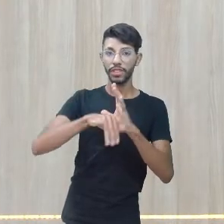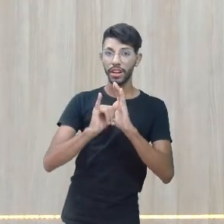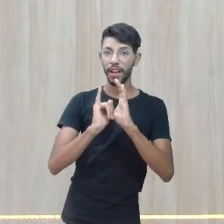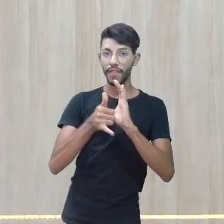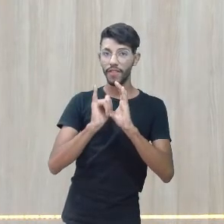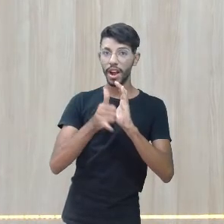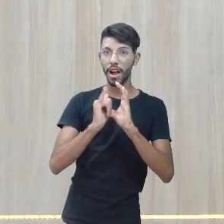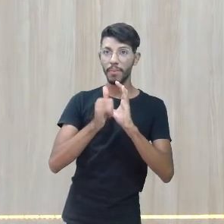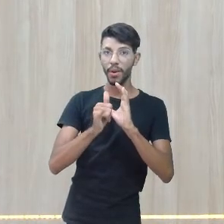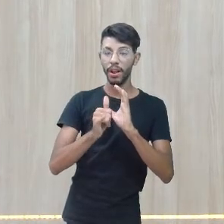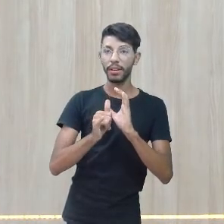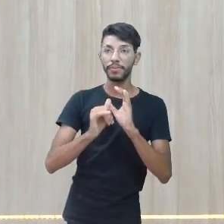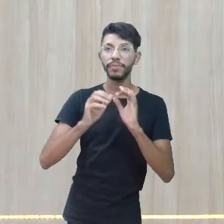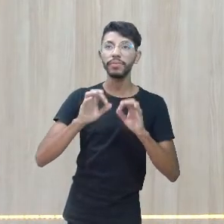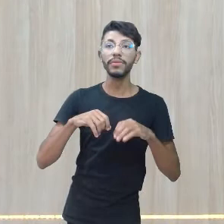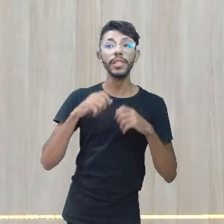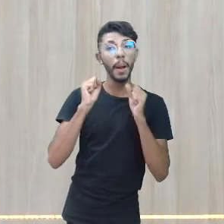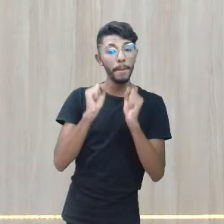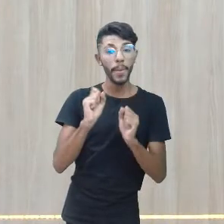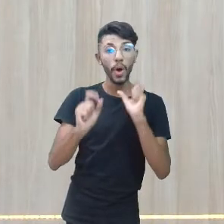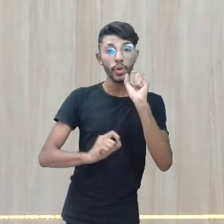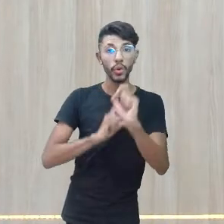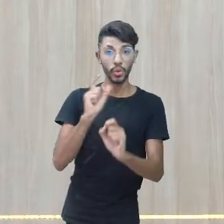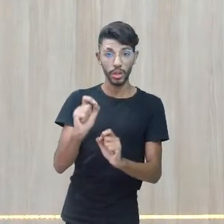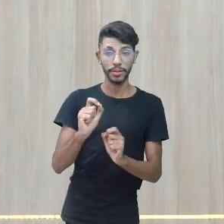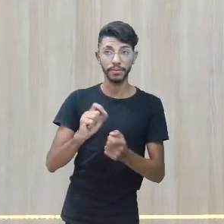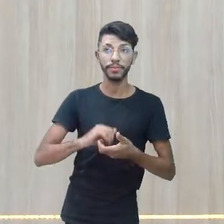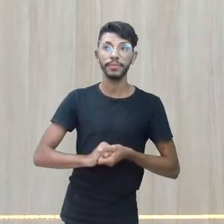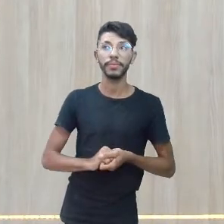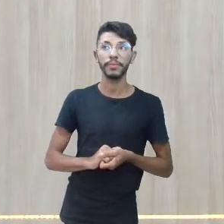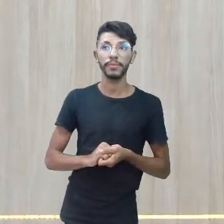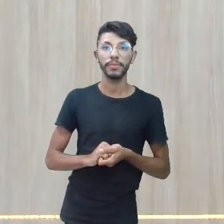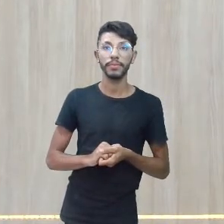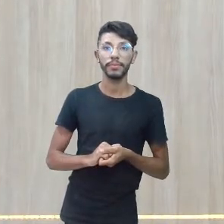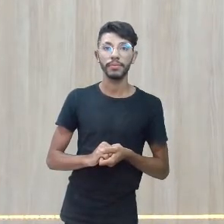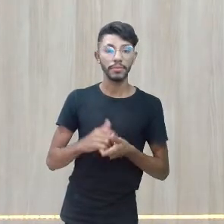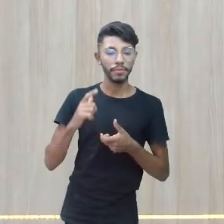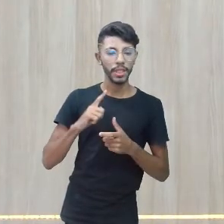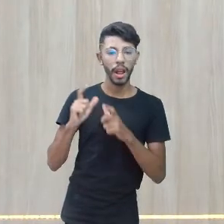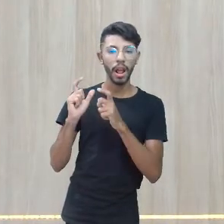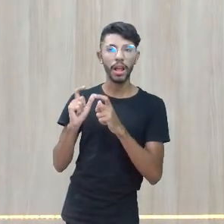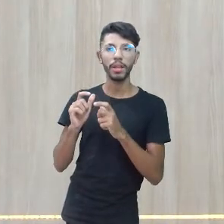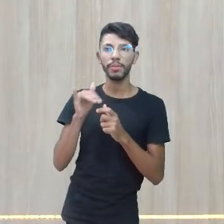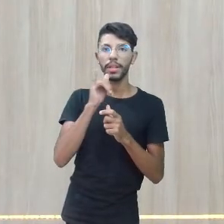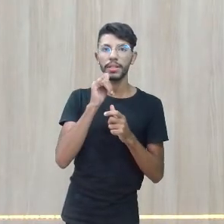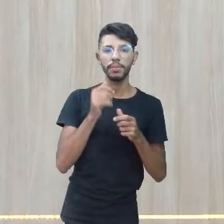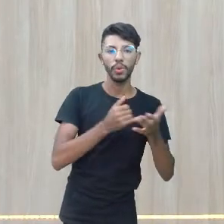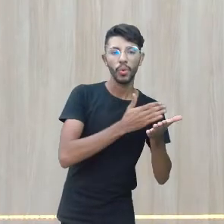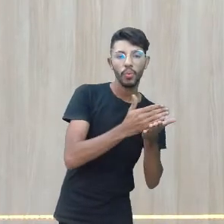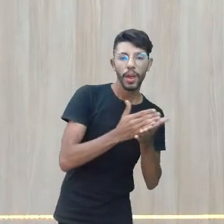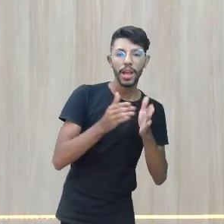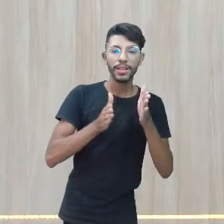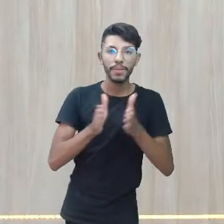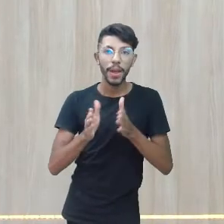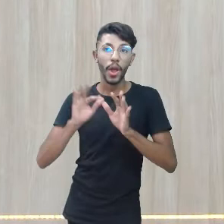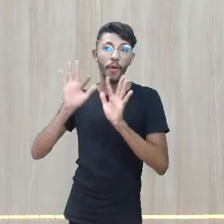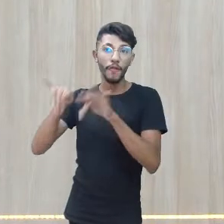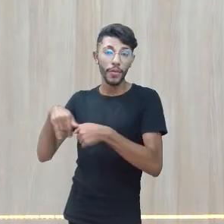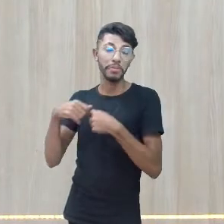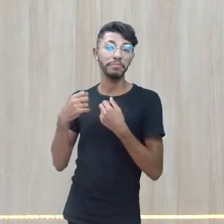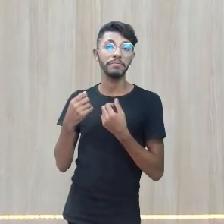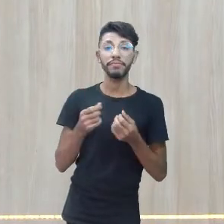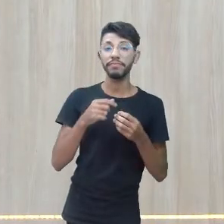fábula, ela pode está em locais diferentes. Então, sempre lembrando que